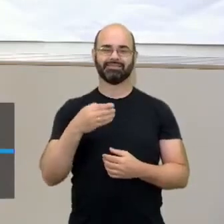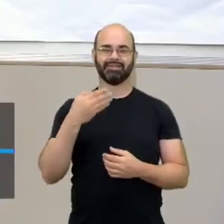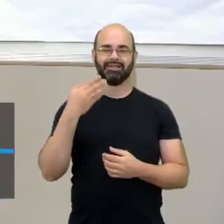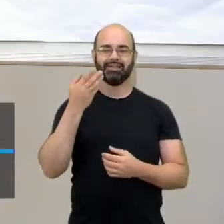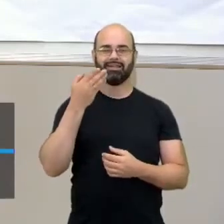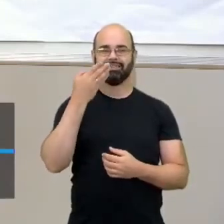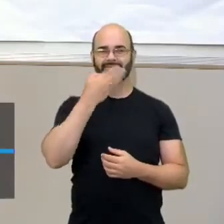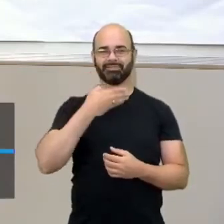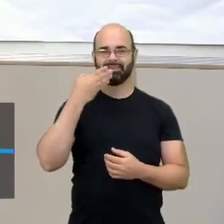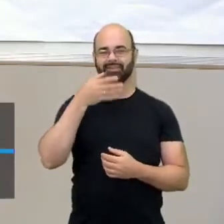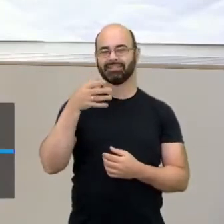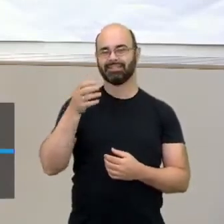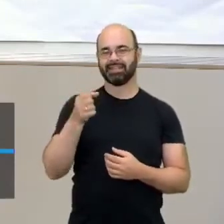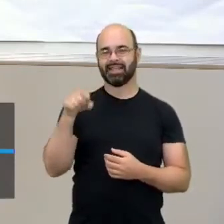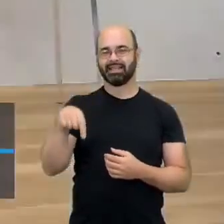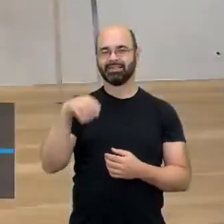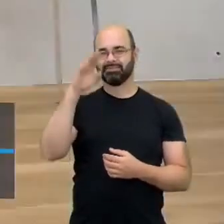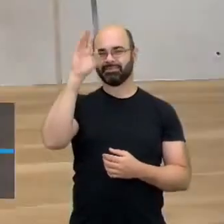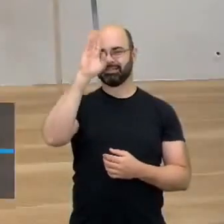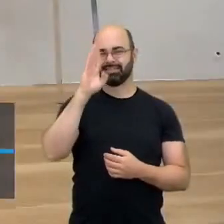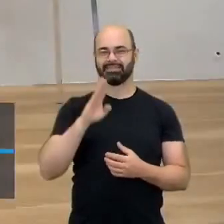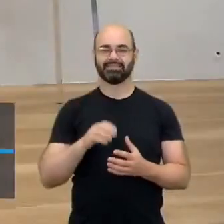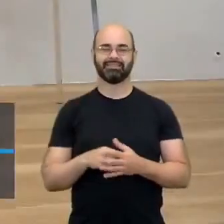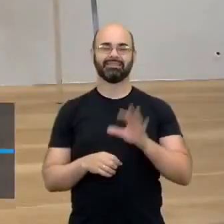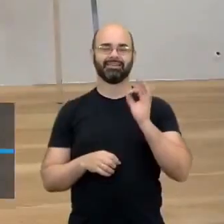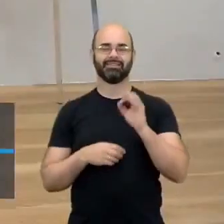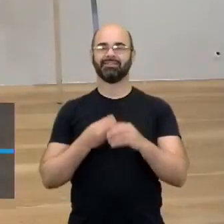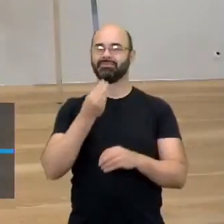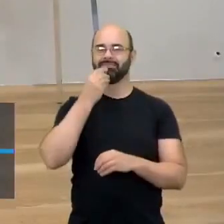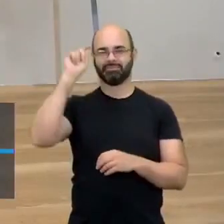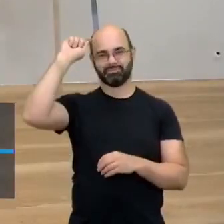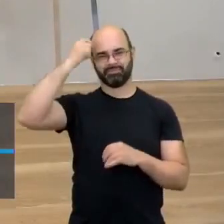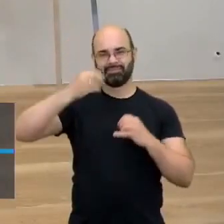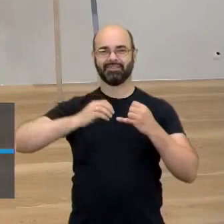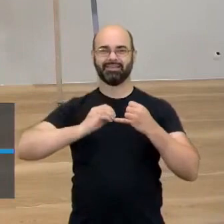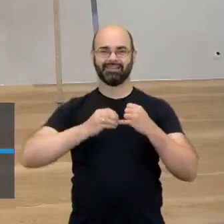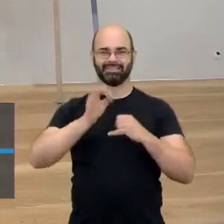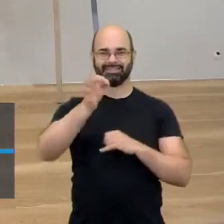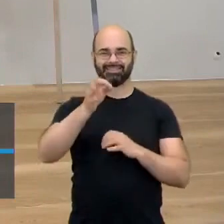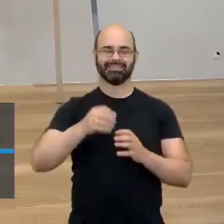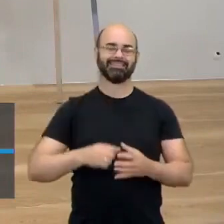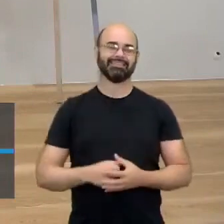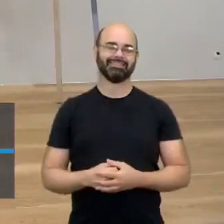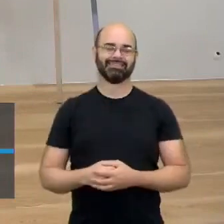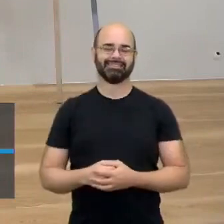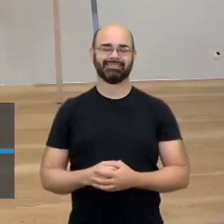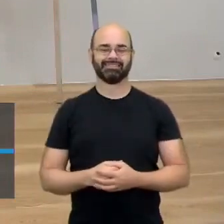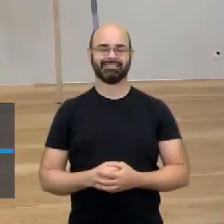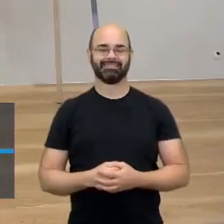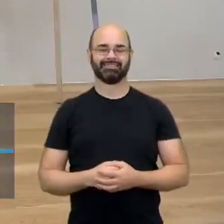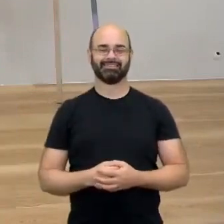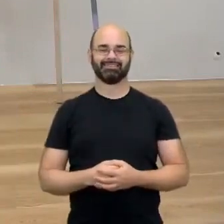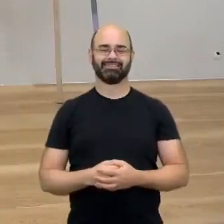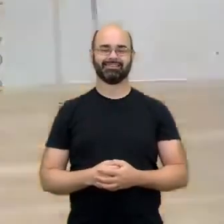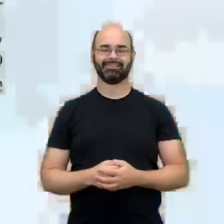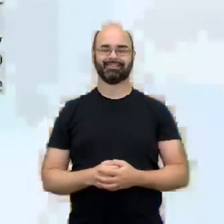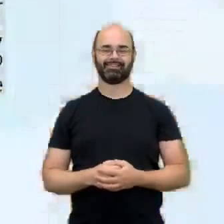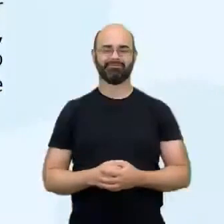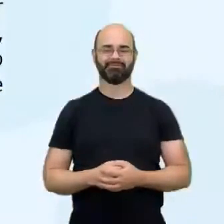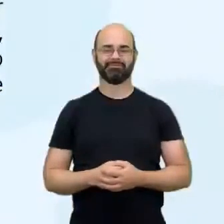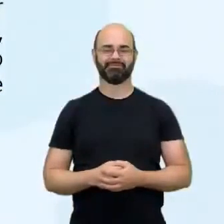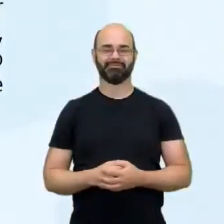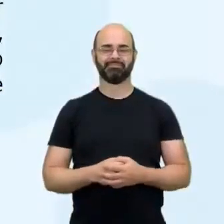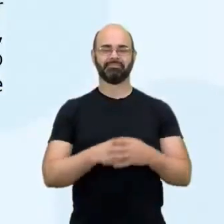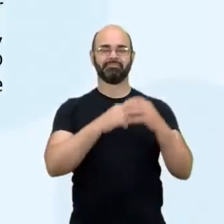e coisas muito brasileiras. Exatamente. Uma boa feijoada. Isso, rapadura, gente. Então vamos lá. O lambi-lambi